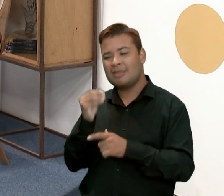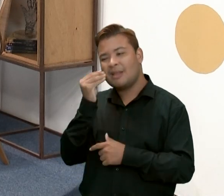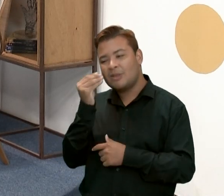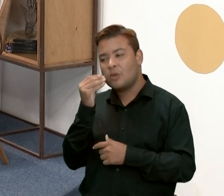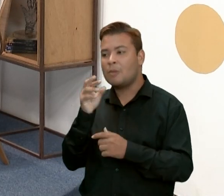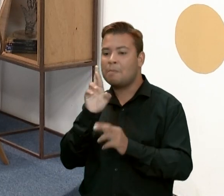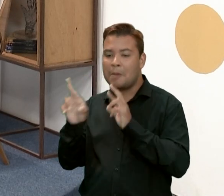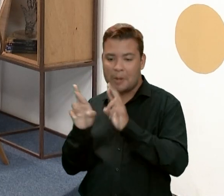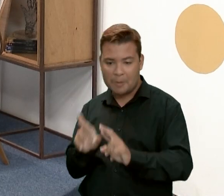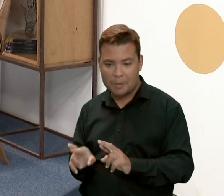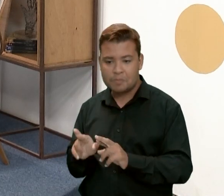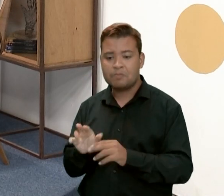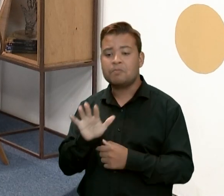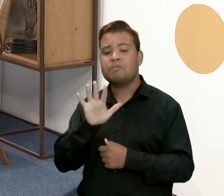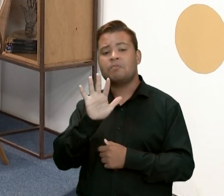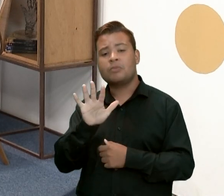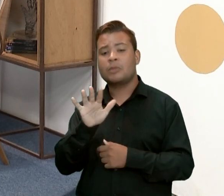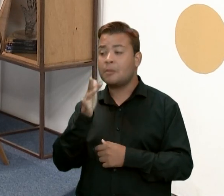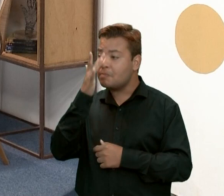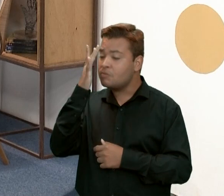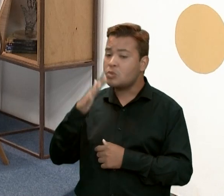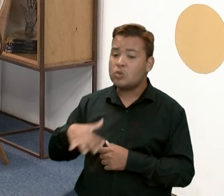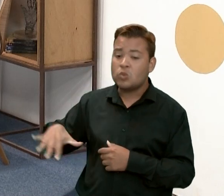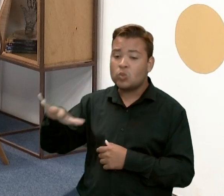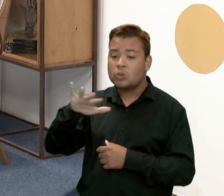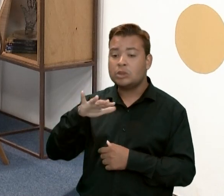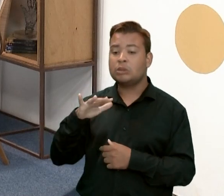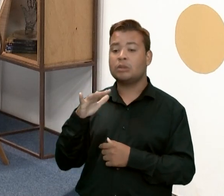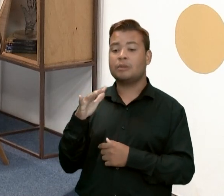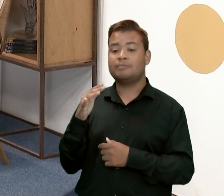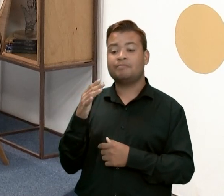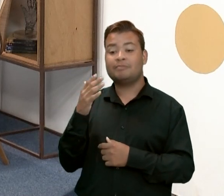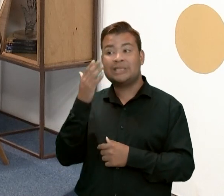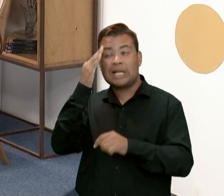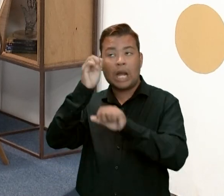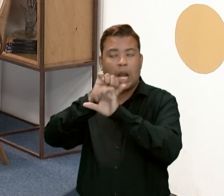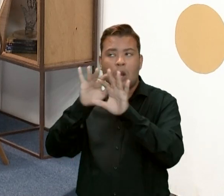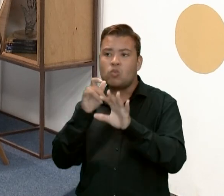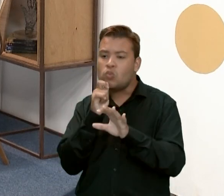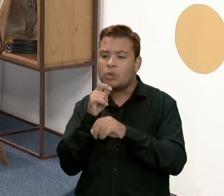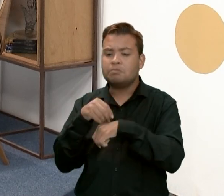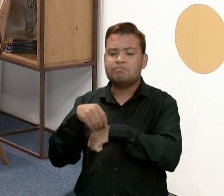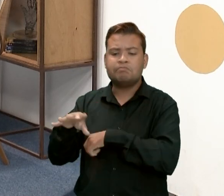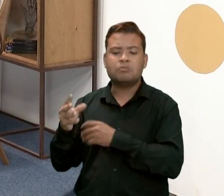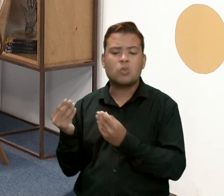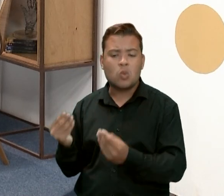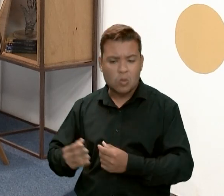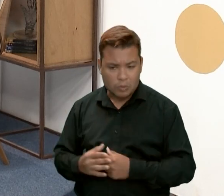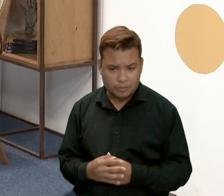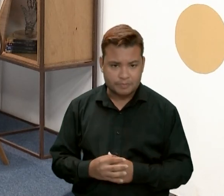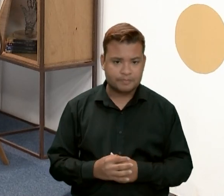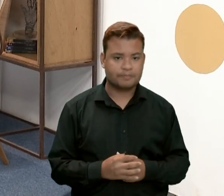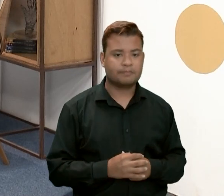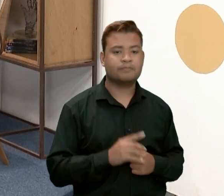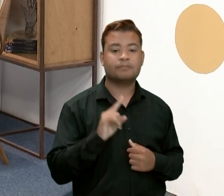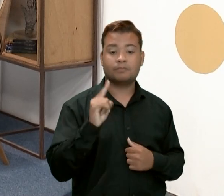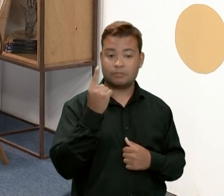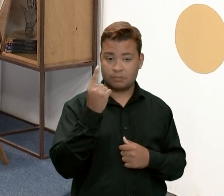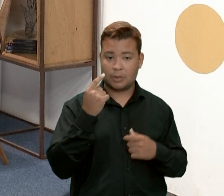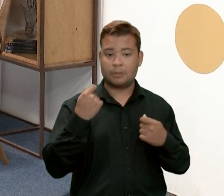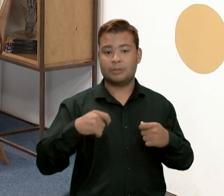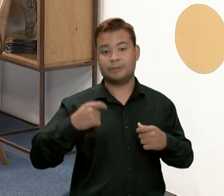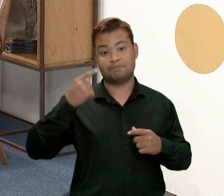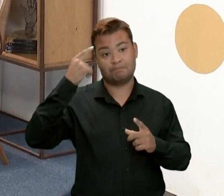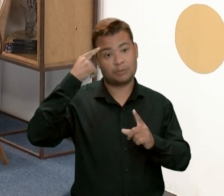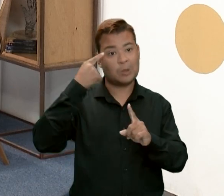mas o que mais a gente pode dizer para essas pessoas que não têm muita proximidade com esse assunto? Primeiro que a gente tem que estar otimista com o país,